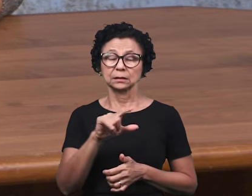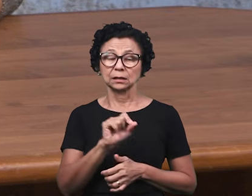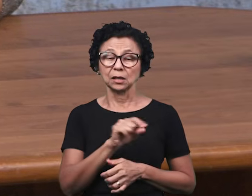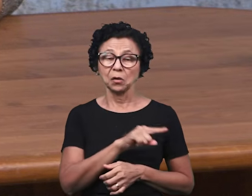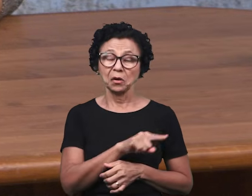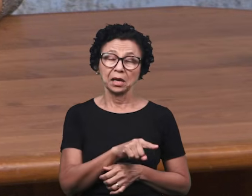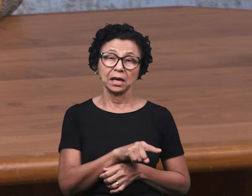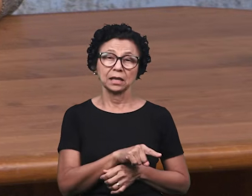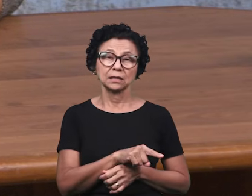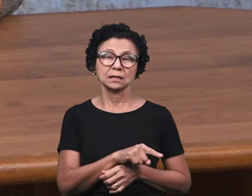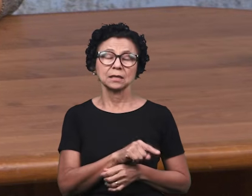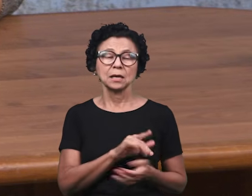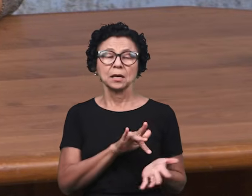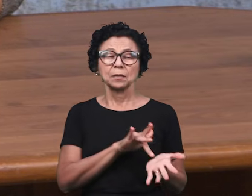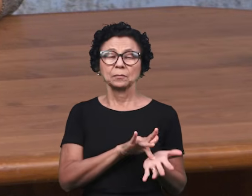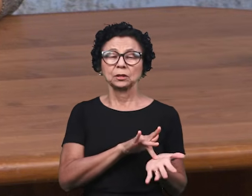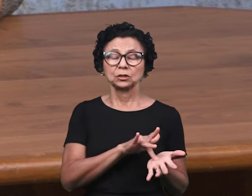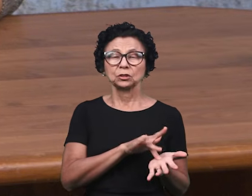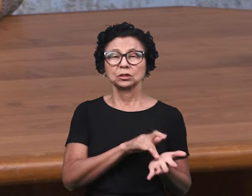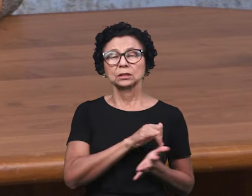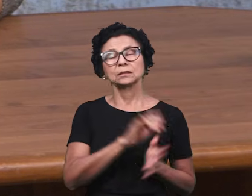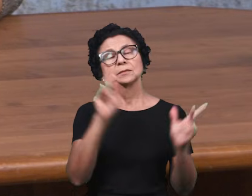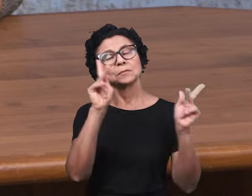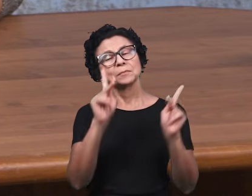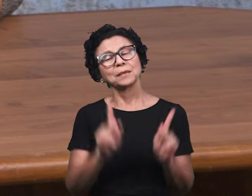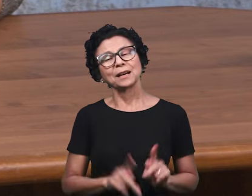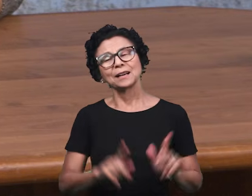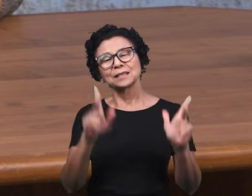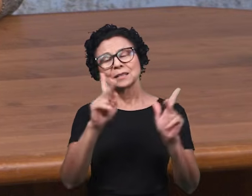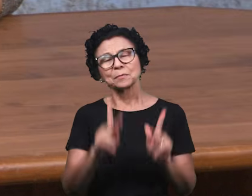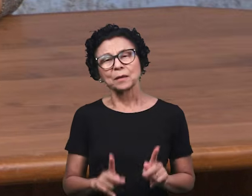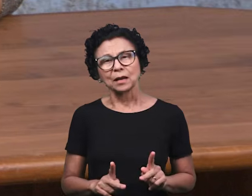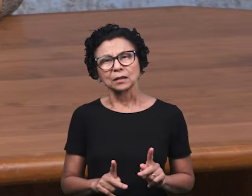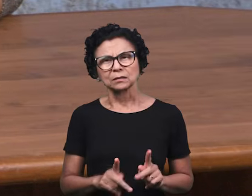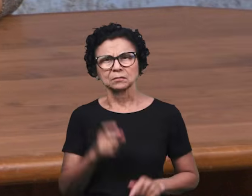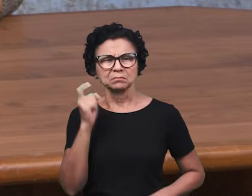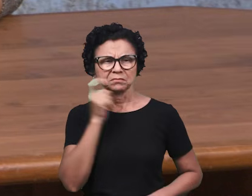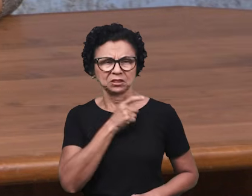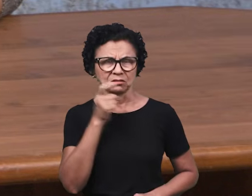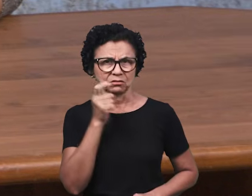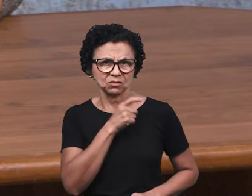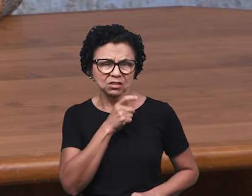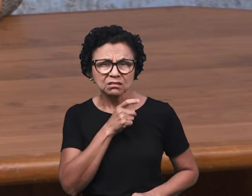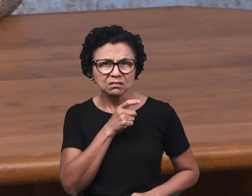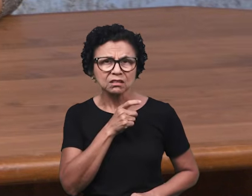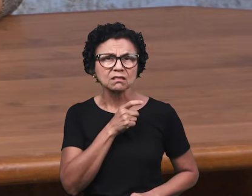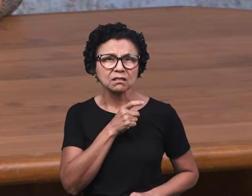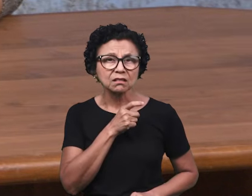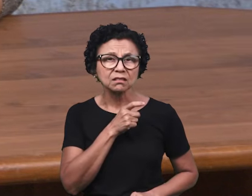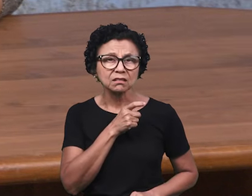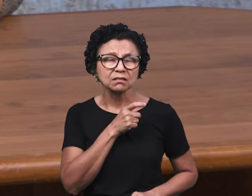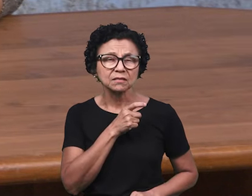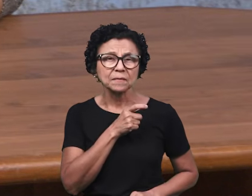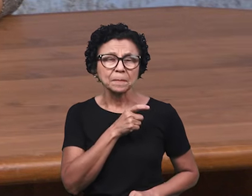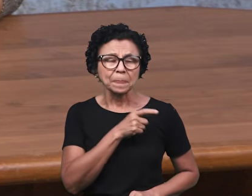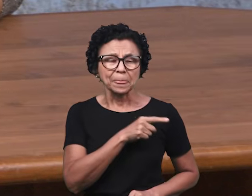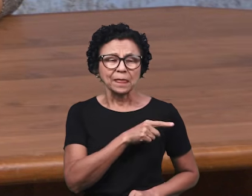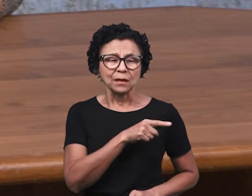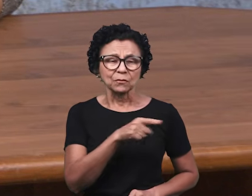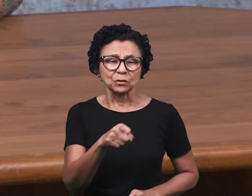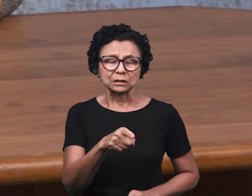dizendo: paz, paz, quando não há paz. Porventura envergonham-se